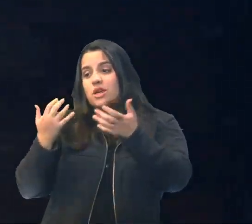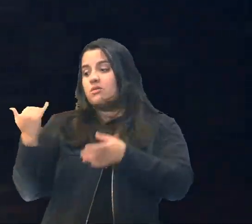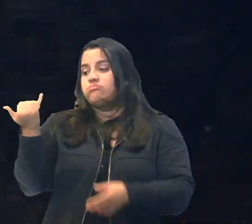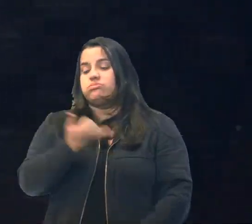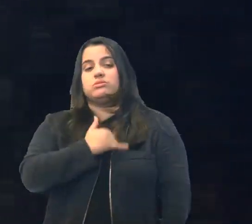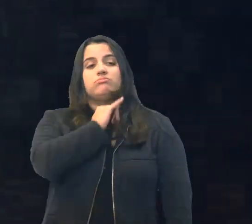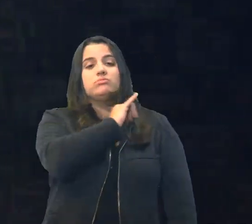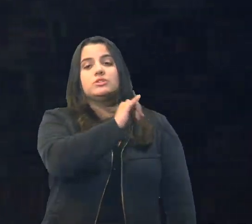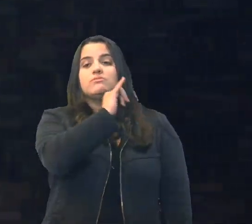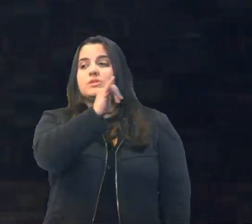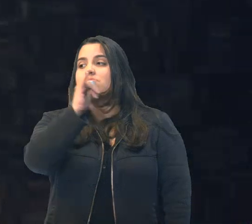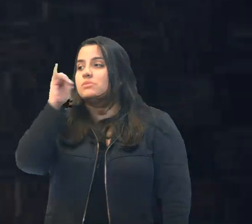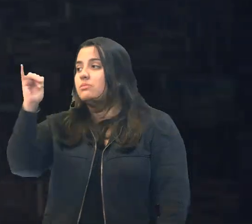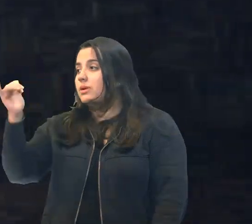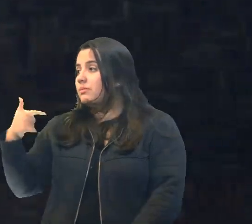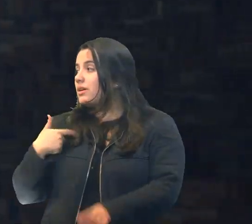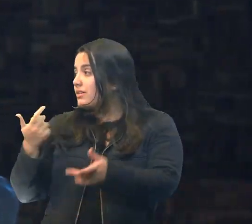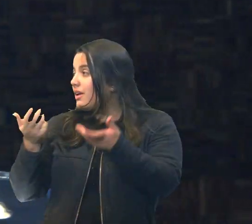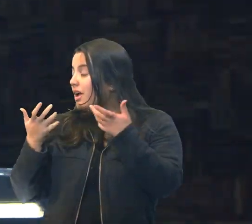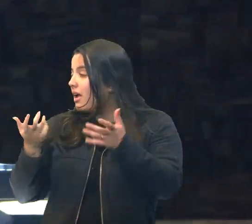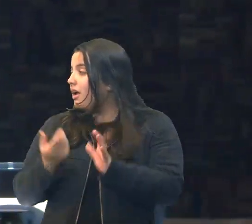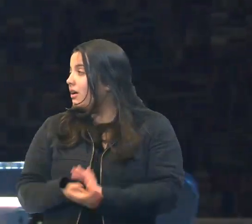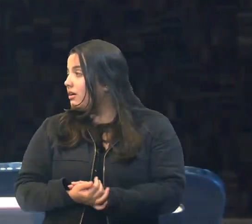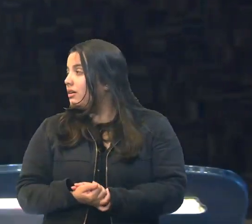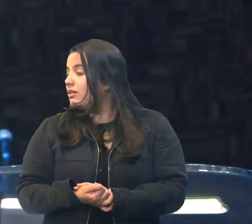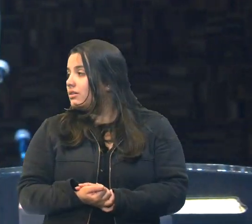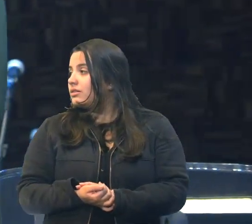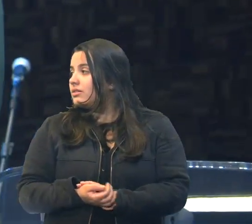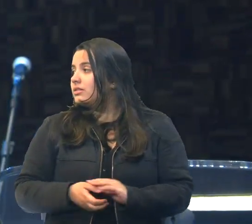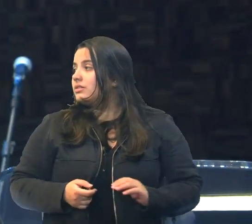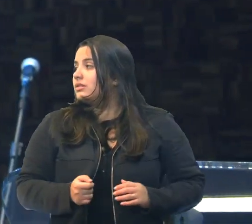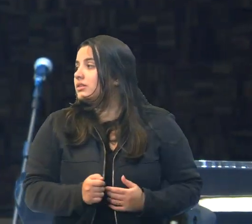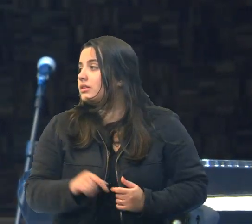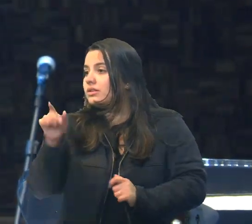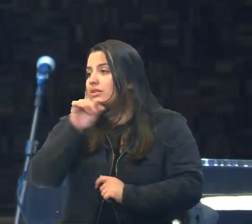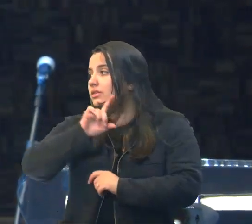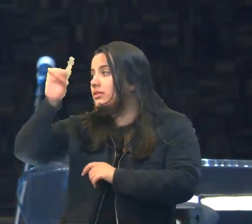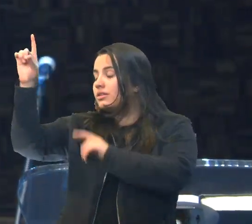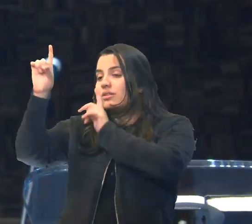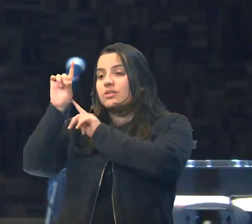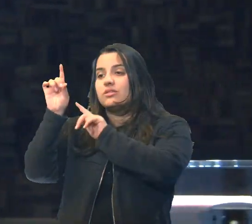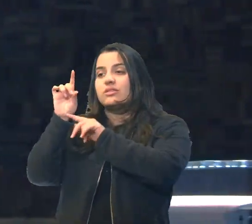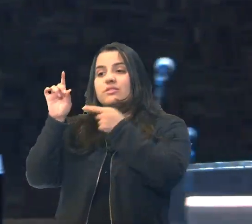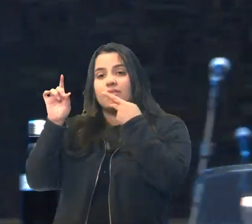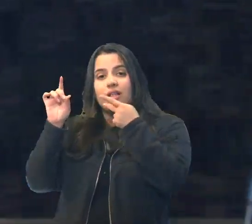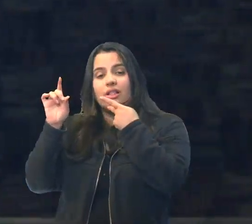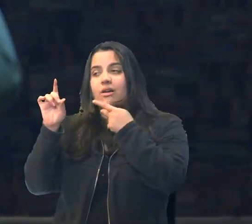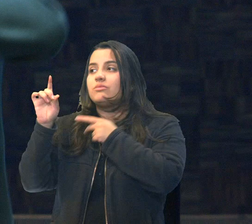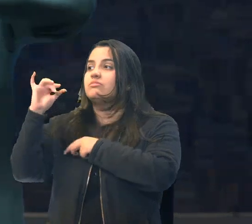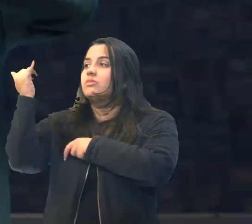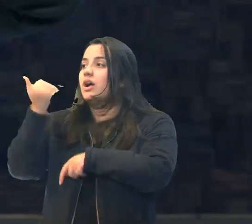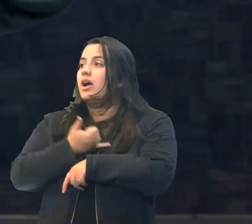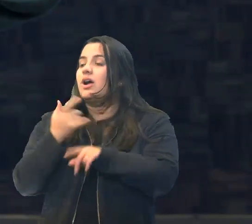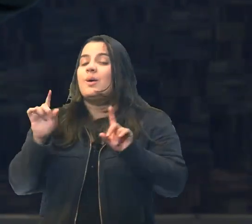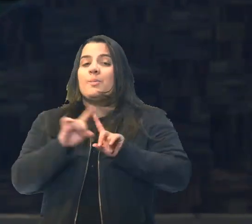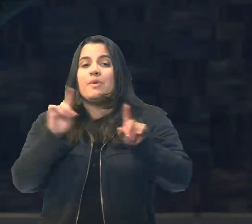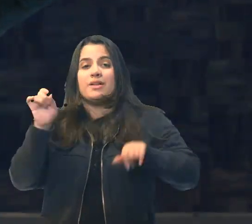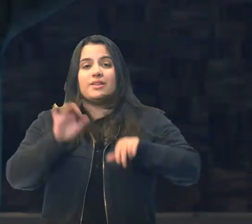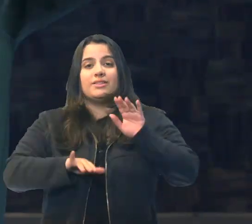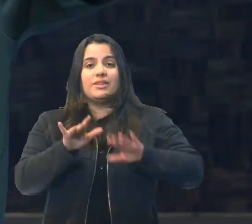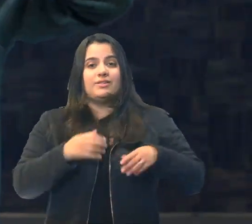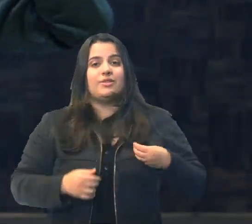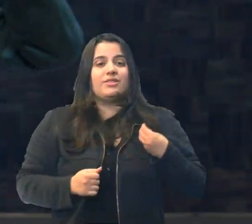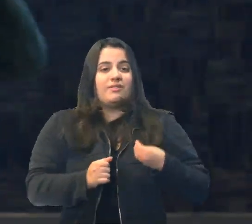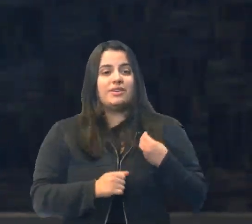adolescente, pai, mãe, tio, avó? Deus está falando, mas a gente está fazendo tanta coisa, tentando